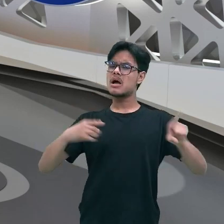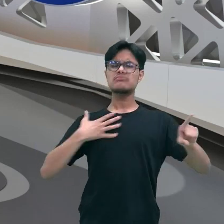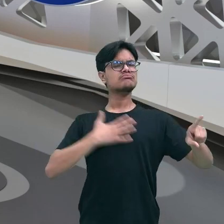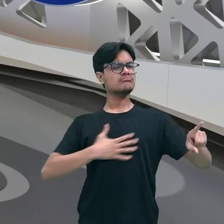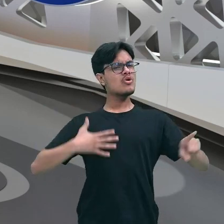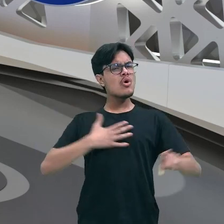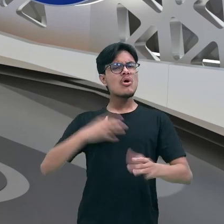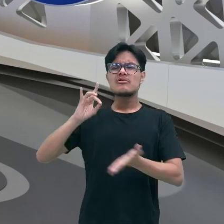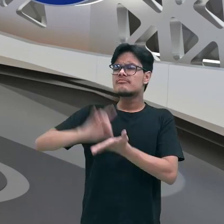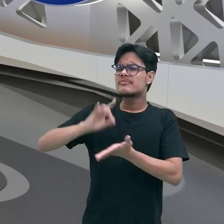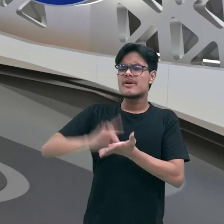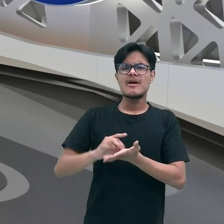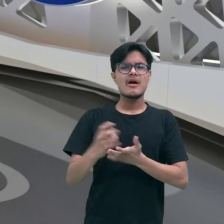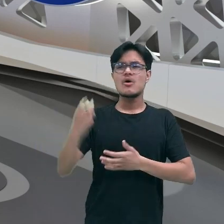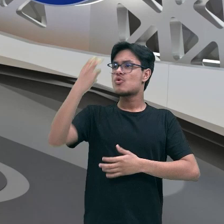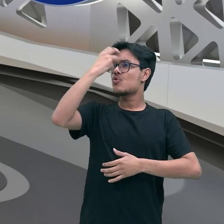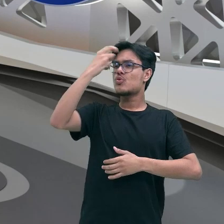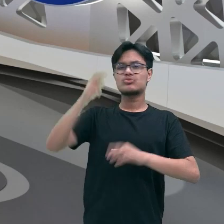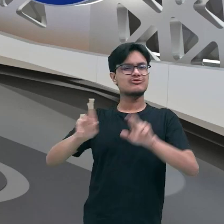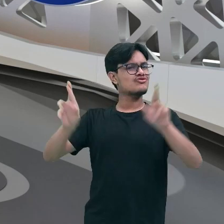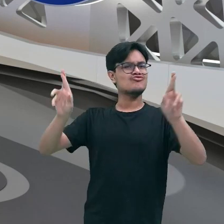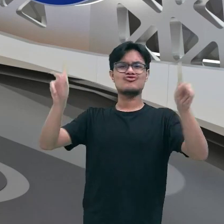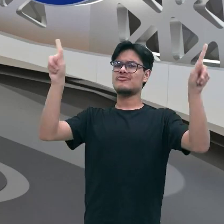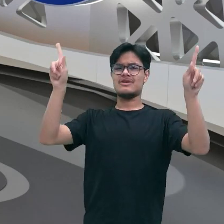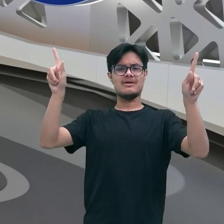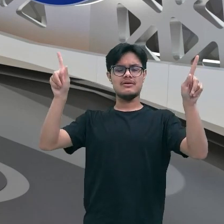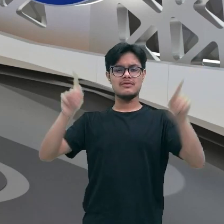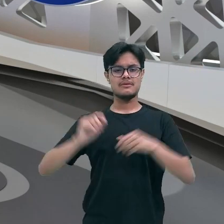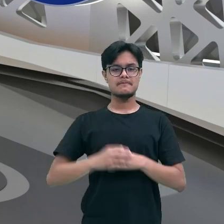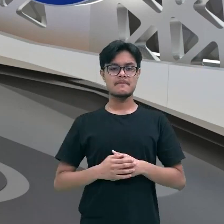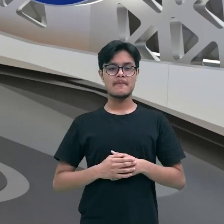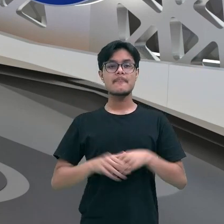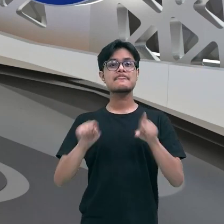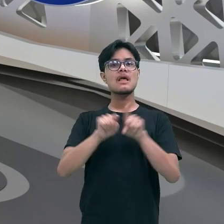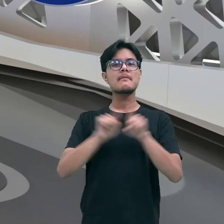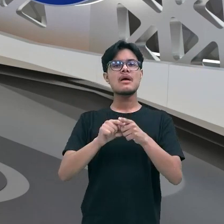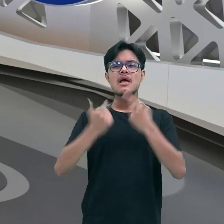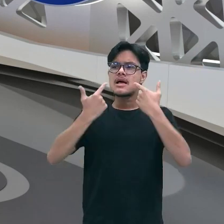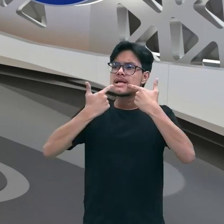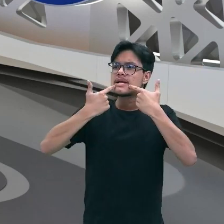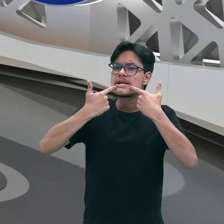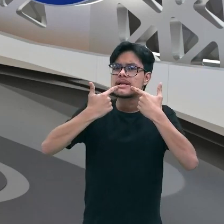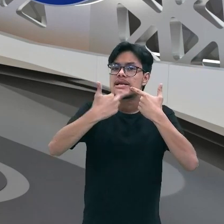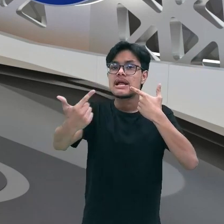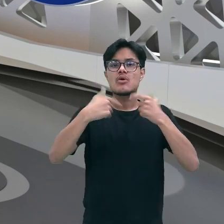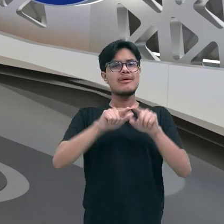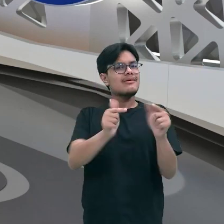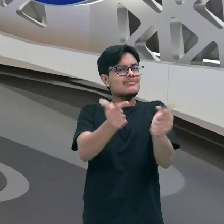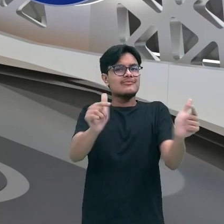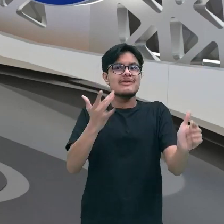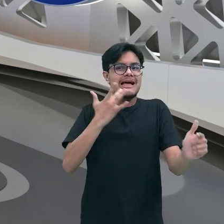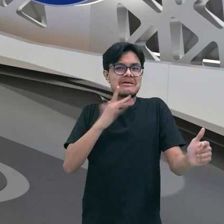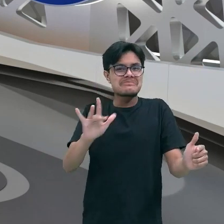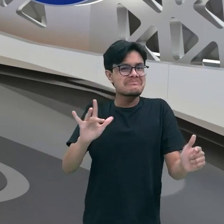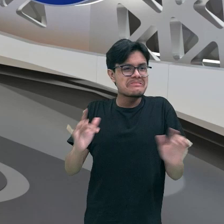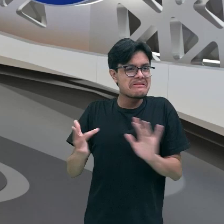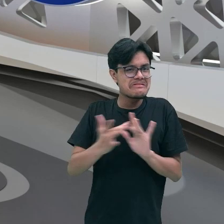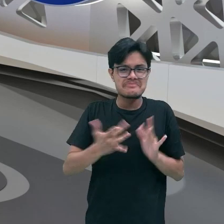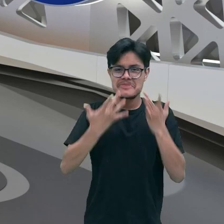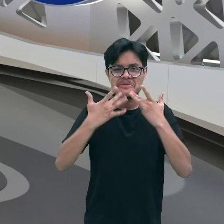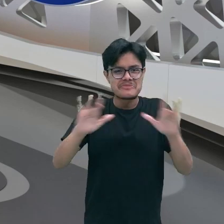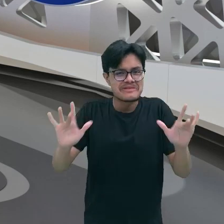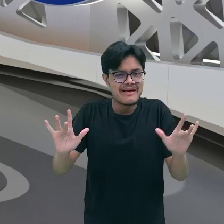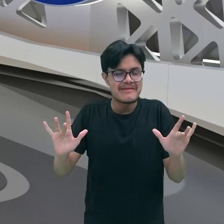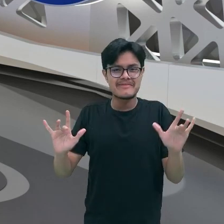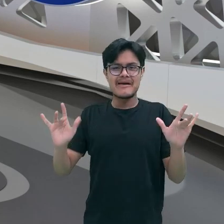apreciadas. Música de uma cultura totalmente diferente da nossa. E de uma língua que, em tese, nós não temos quase contato, né?